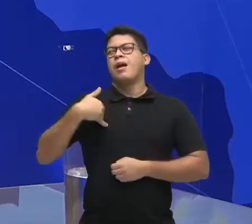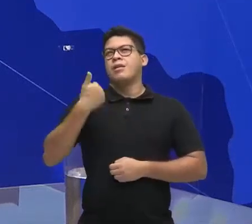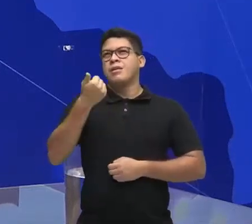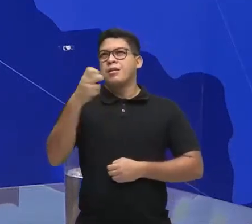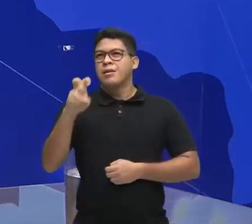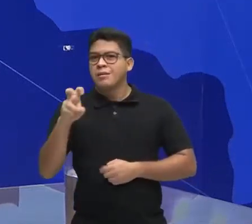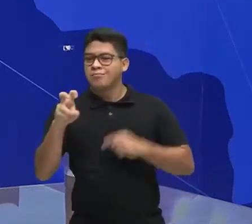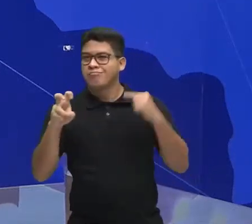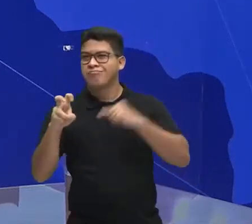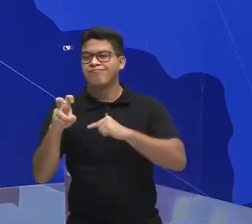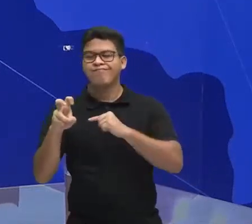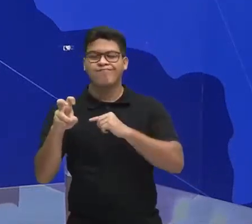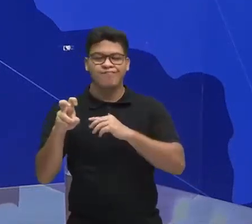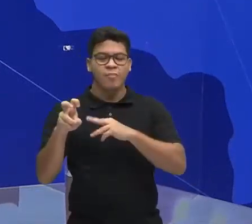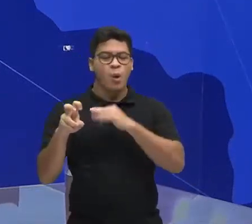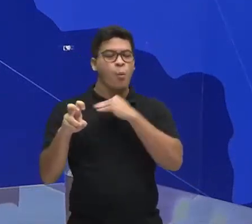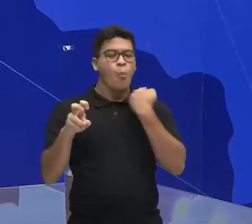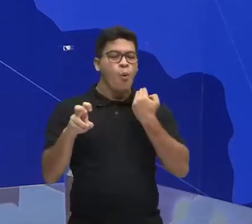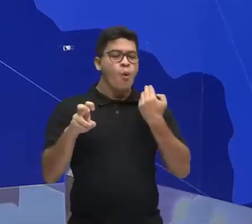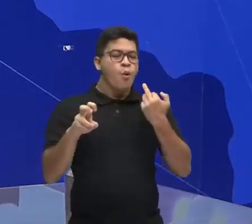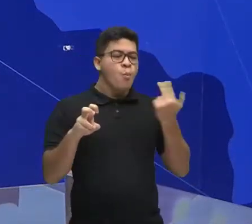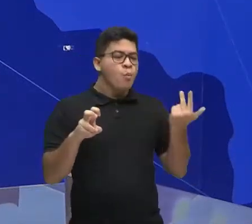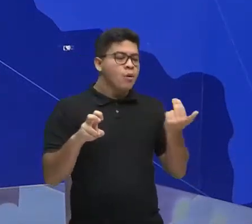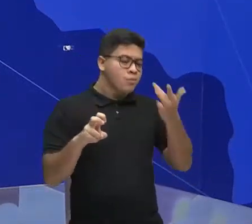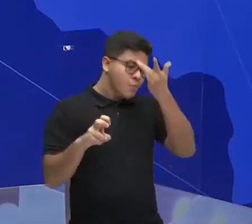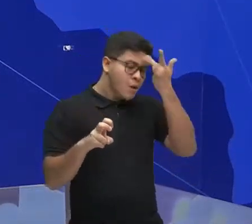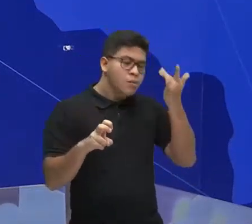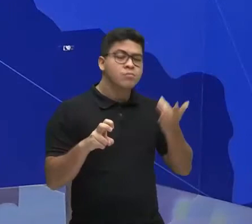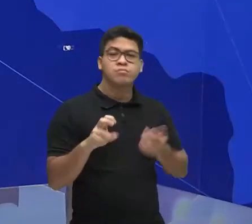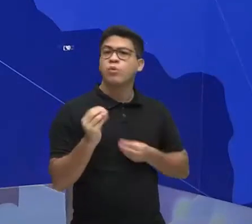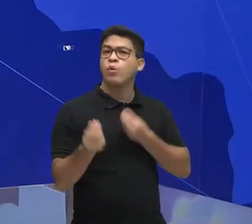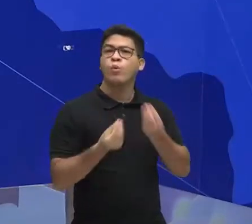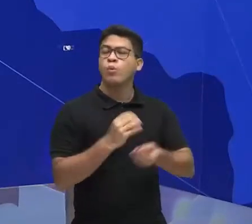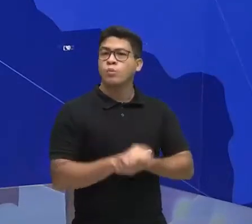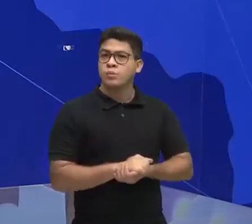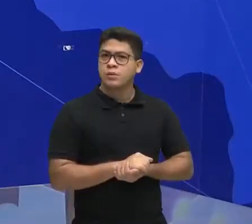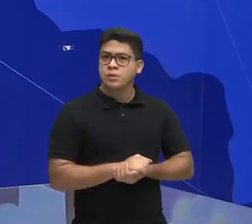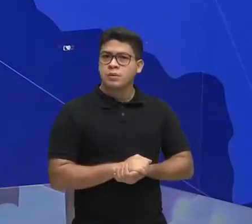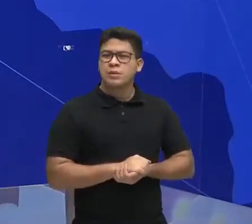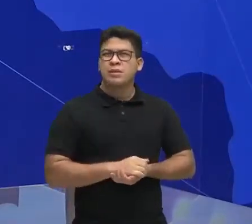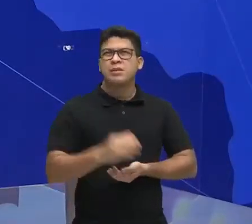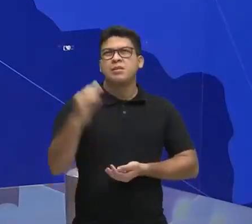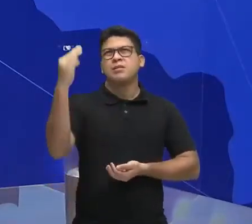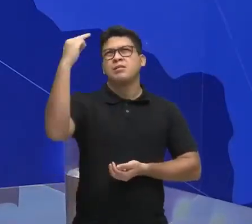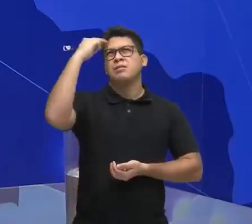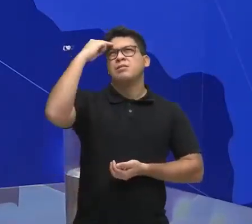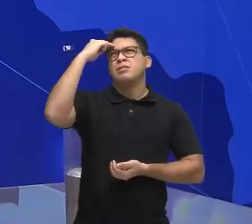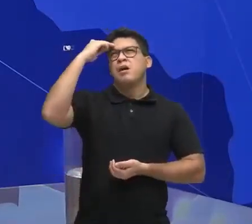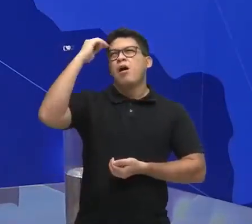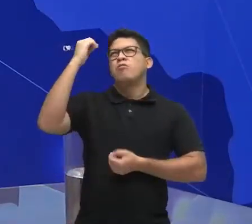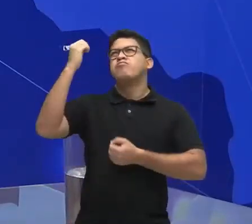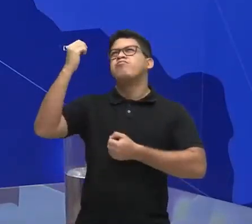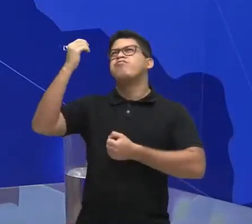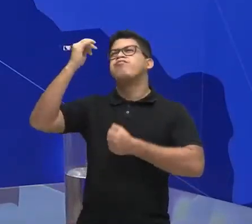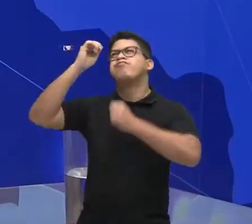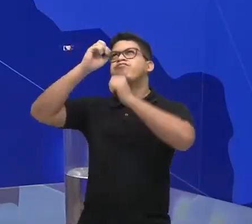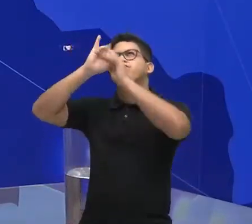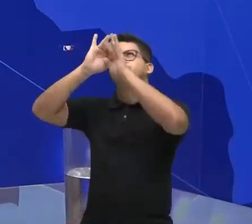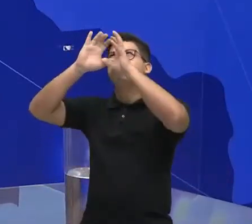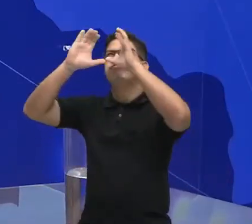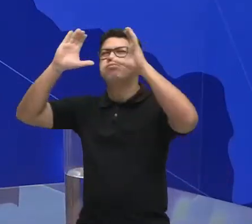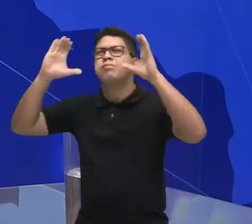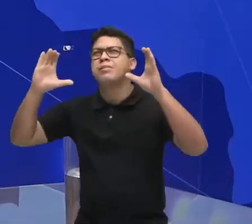alguém muito amado. Aos 15 anos, eu tive um sofrimento. E eu posso voltar na memória a esses 15 anos e lembrar e sentir essa